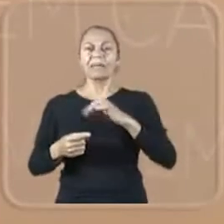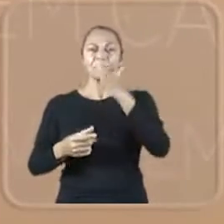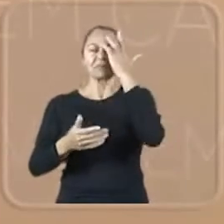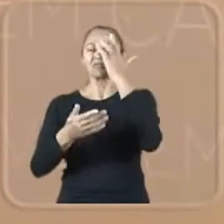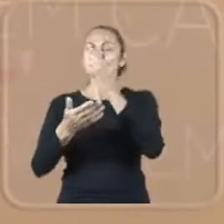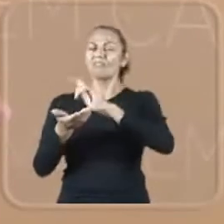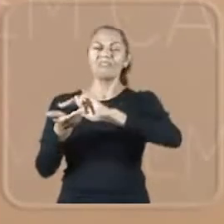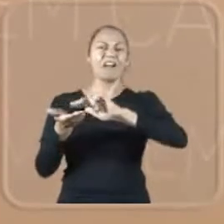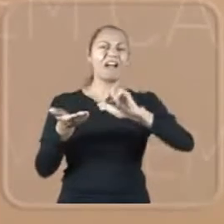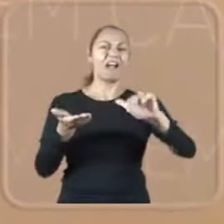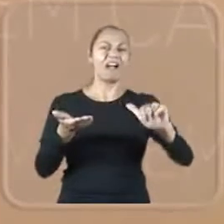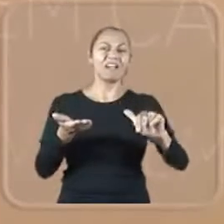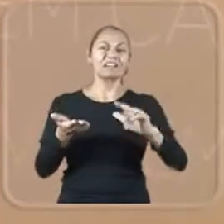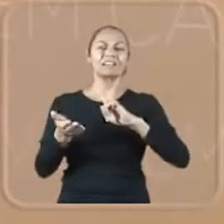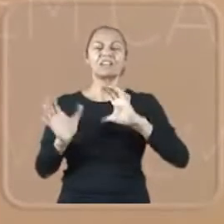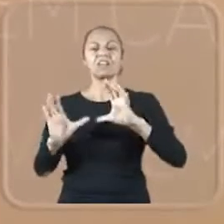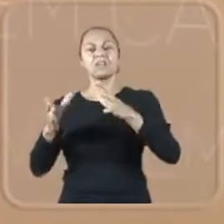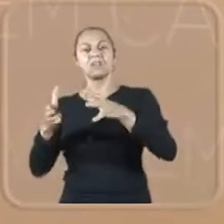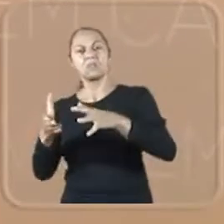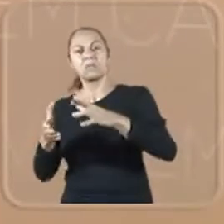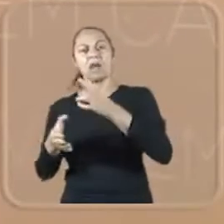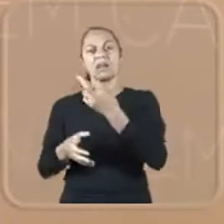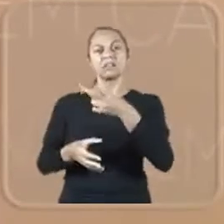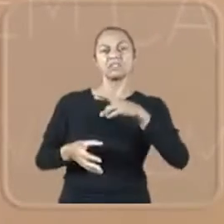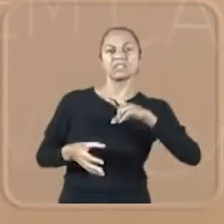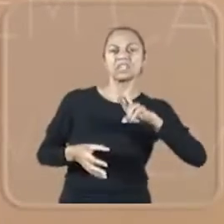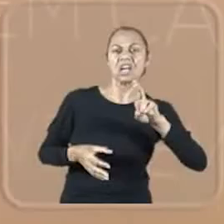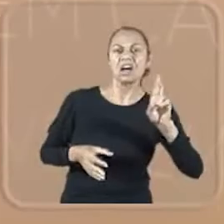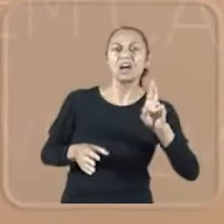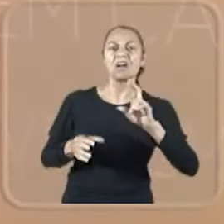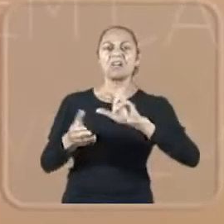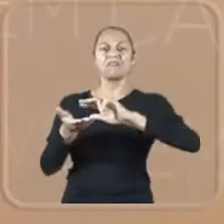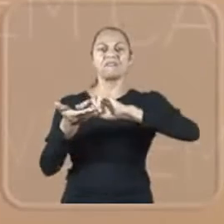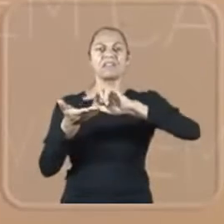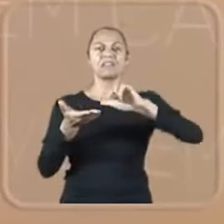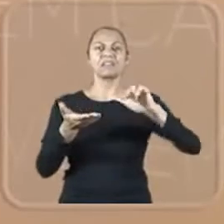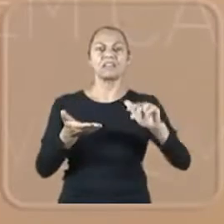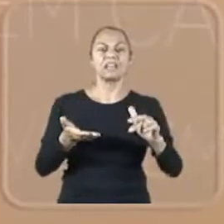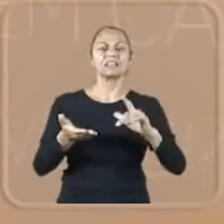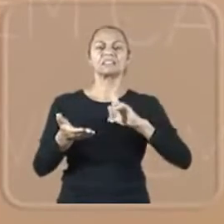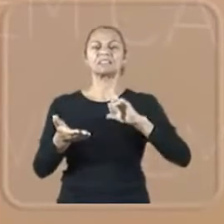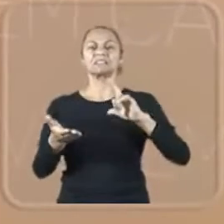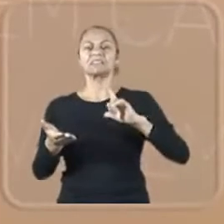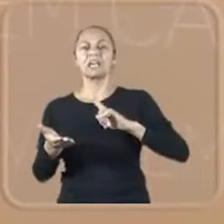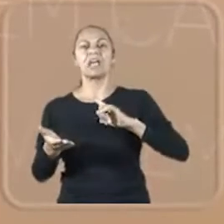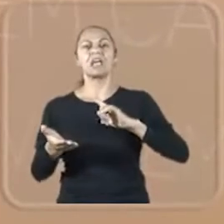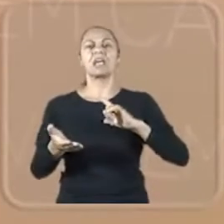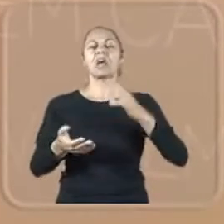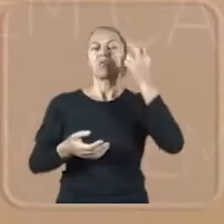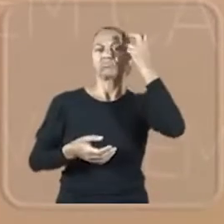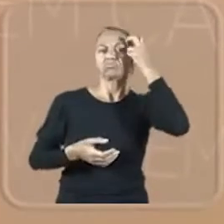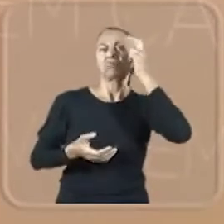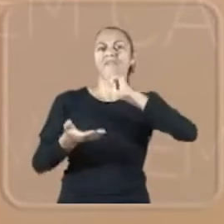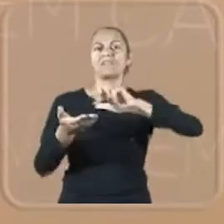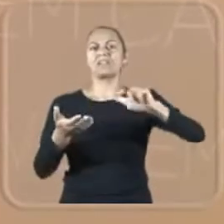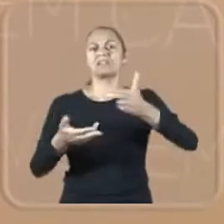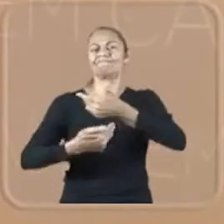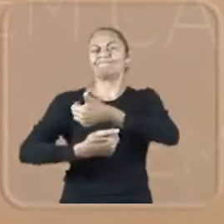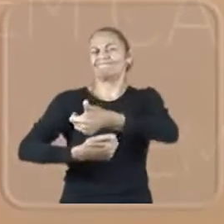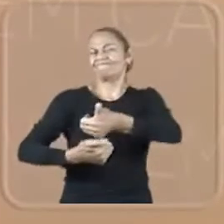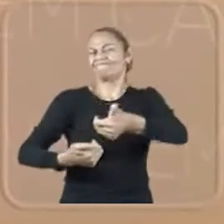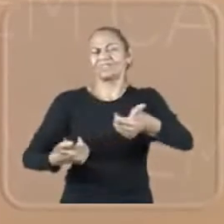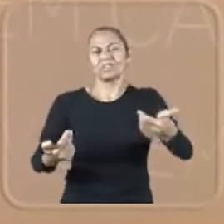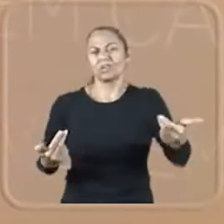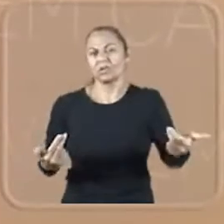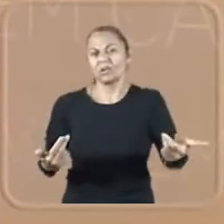diferentes, ideologias de filosofias de vida diferentes, mas que se reconhecem simplesmente seres humanos. Independente do